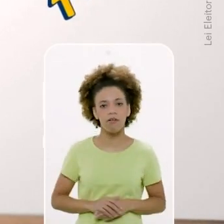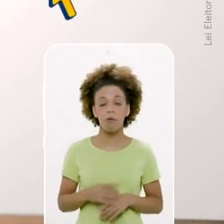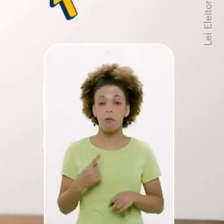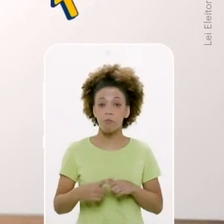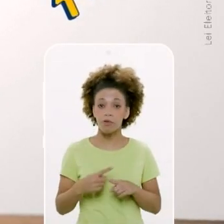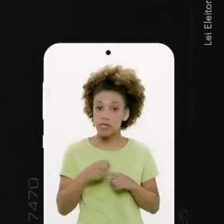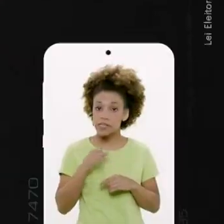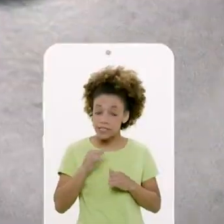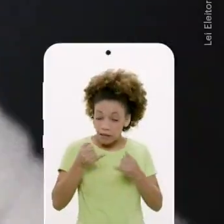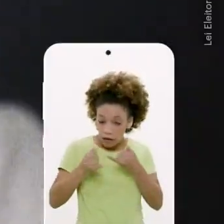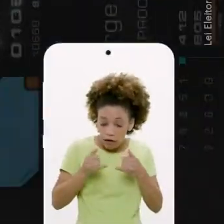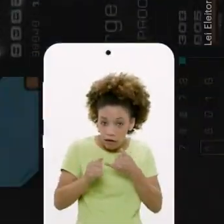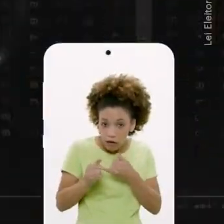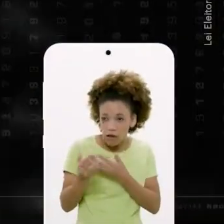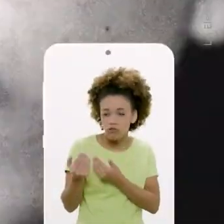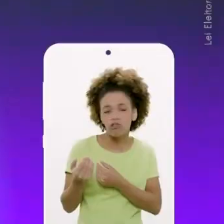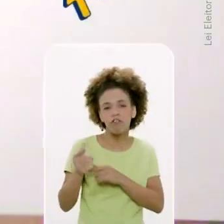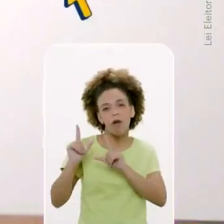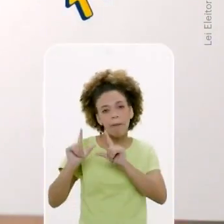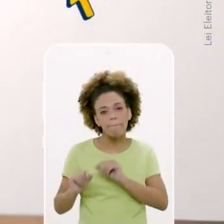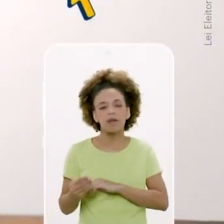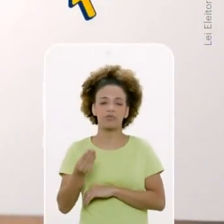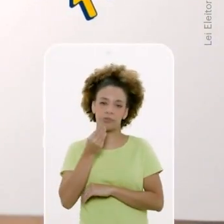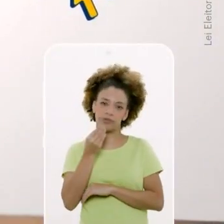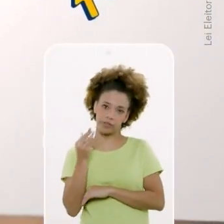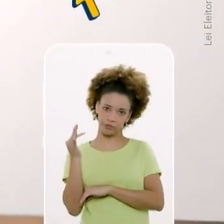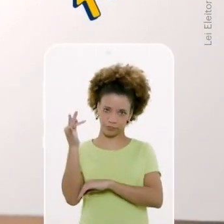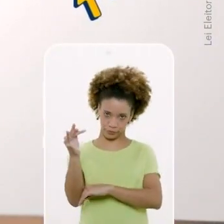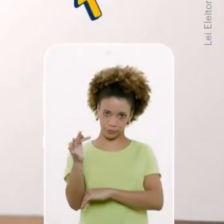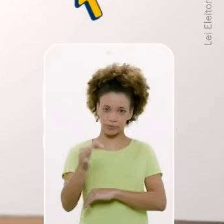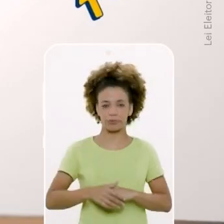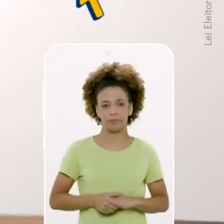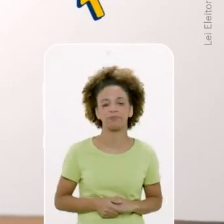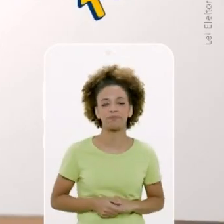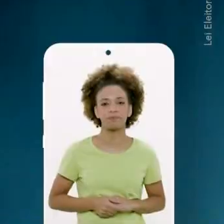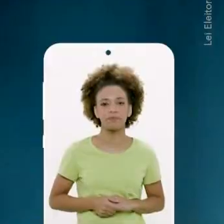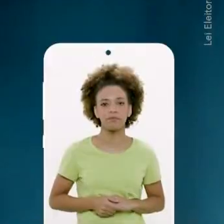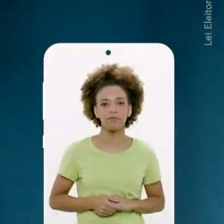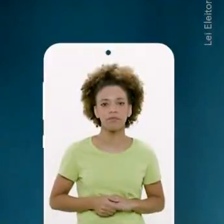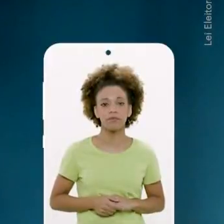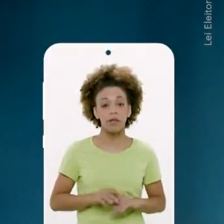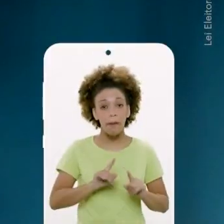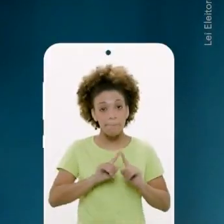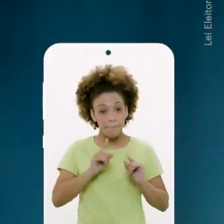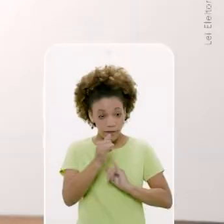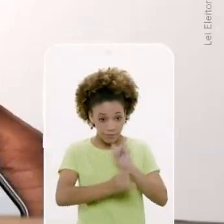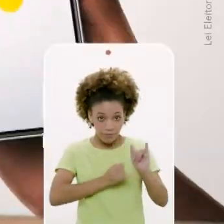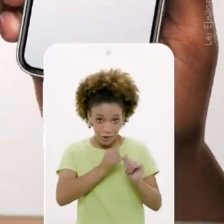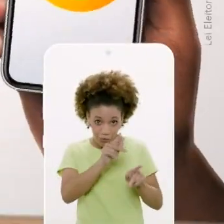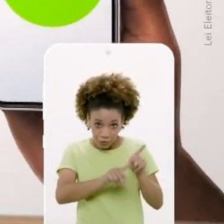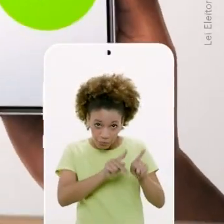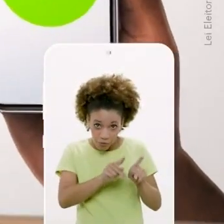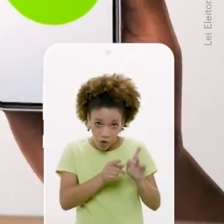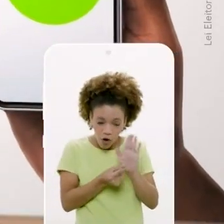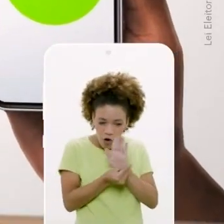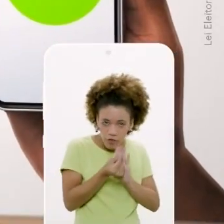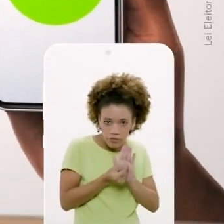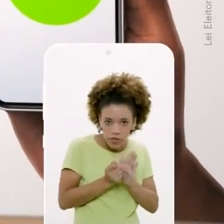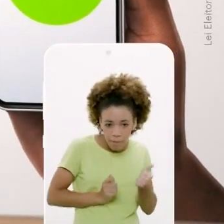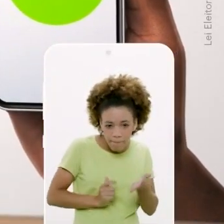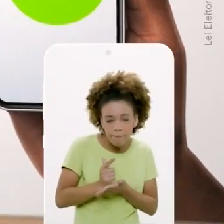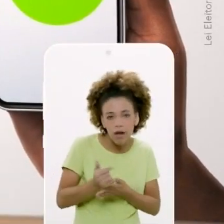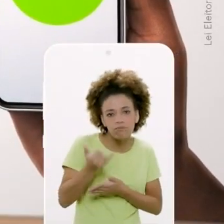uma boa internet, o jovem de hoje vai ter menos oportunidades lá na frente. Com a Internet do Povo, vamos financiar a compra